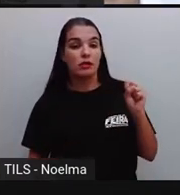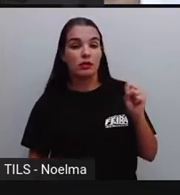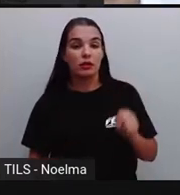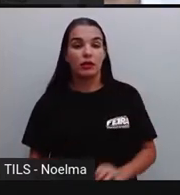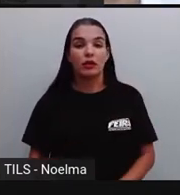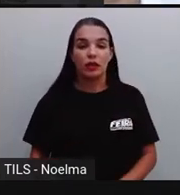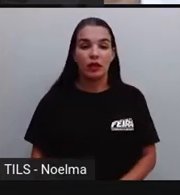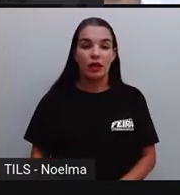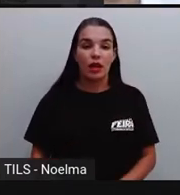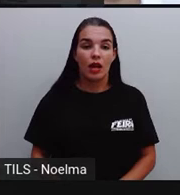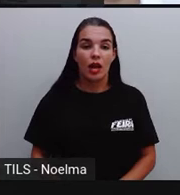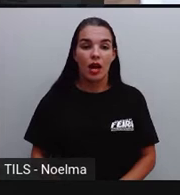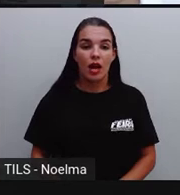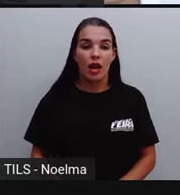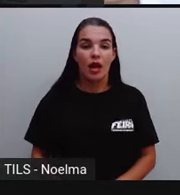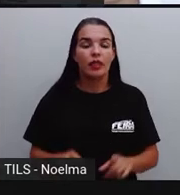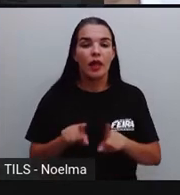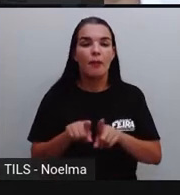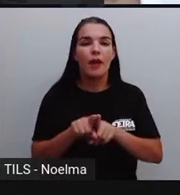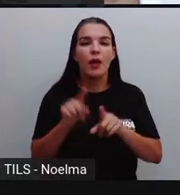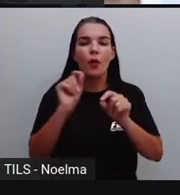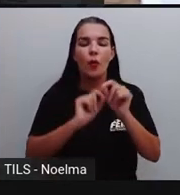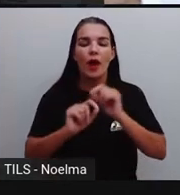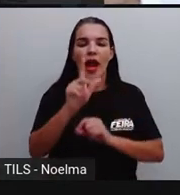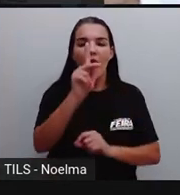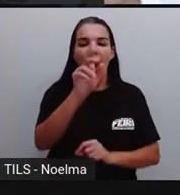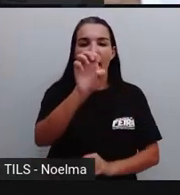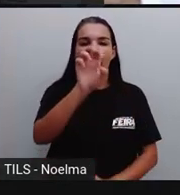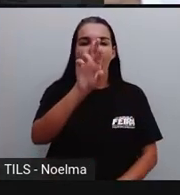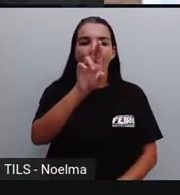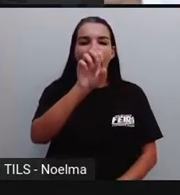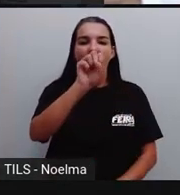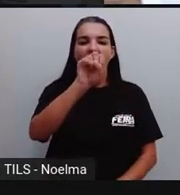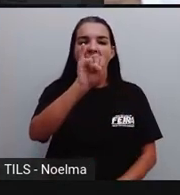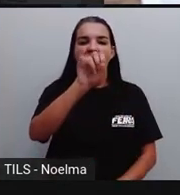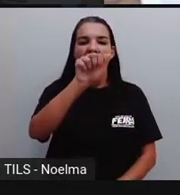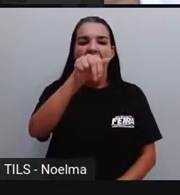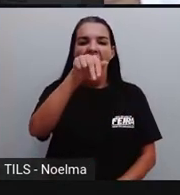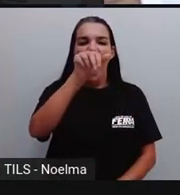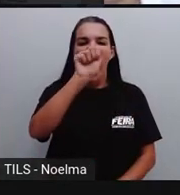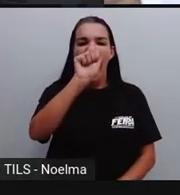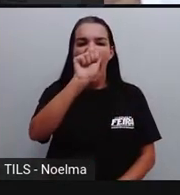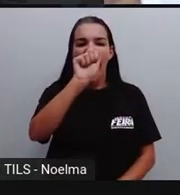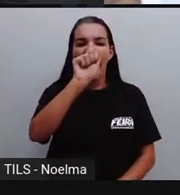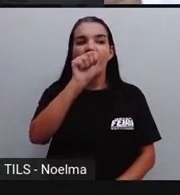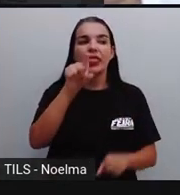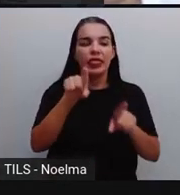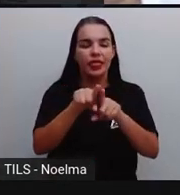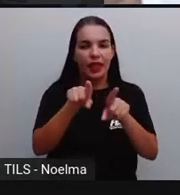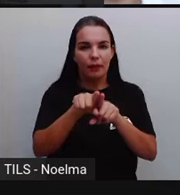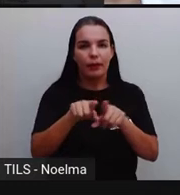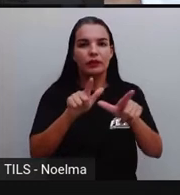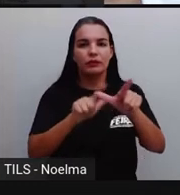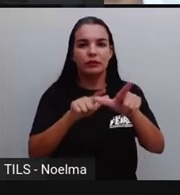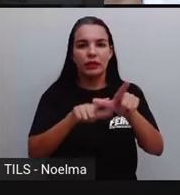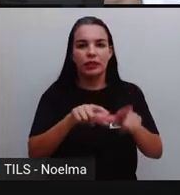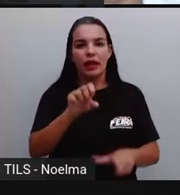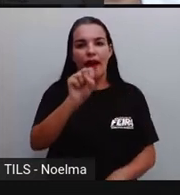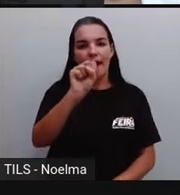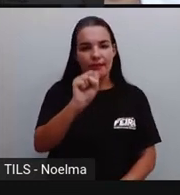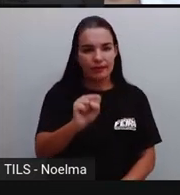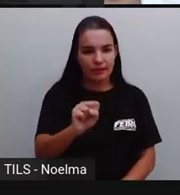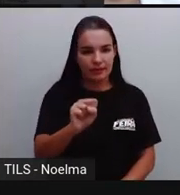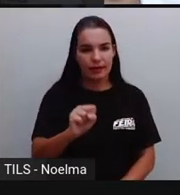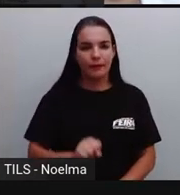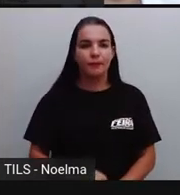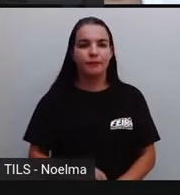consoante. Persiana. A letra R, que é consoante. Urso. De novo a letra